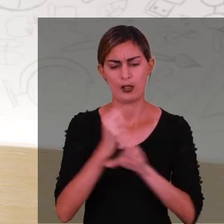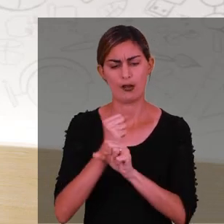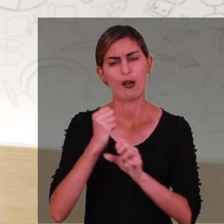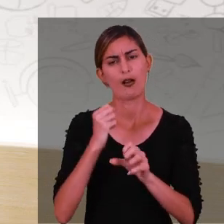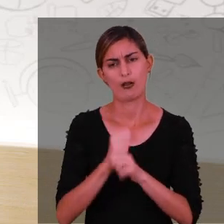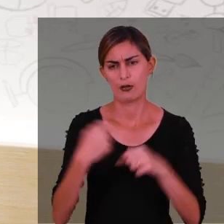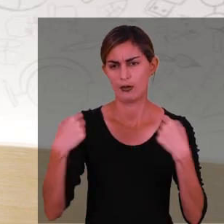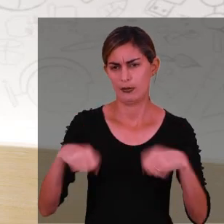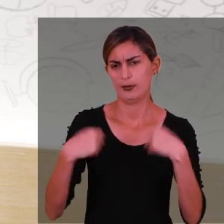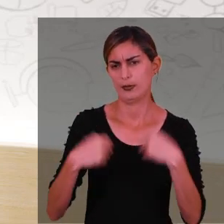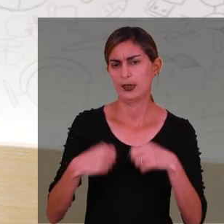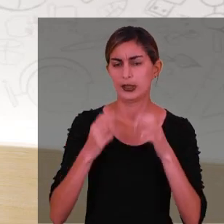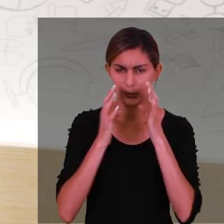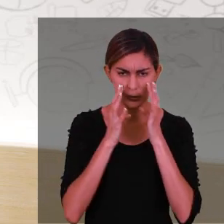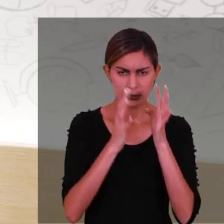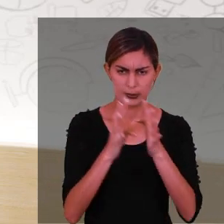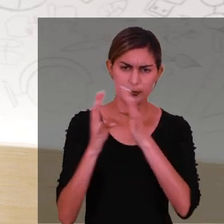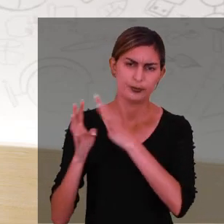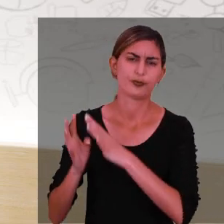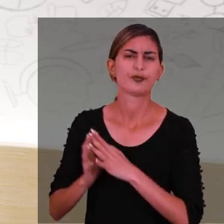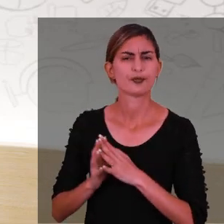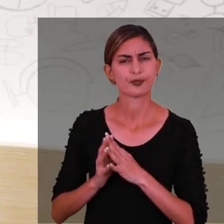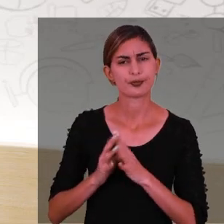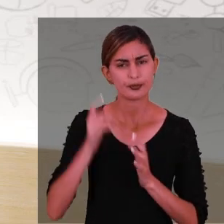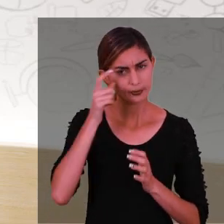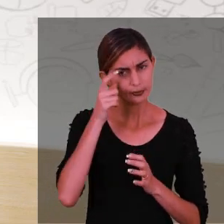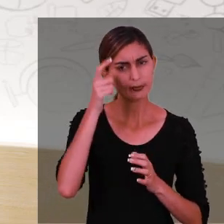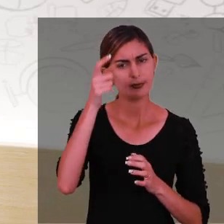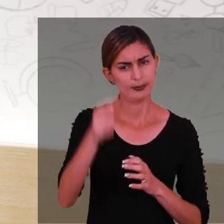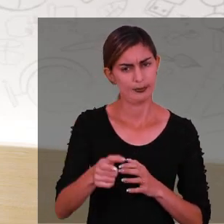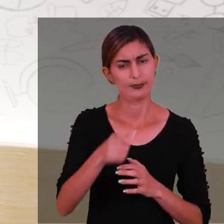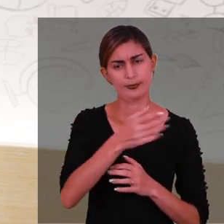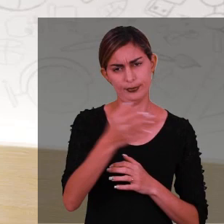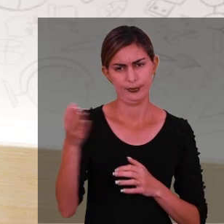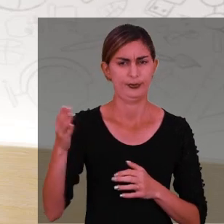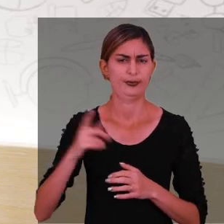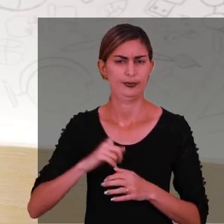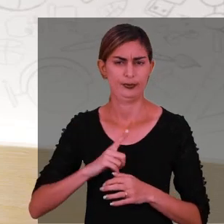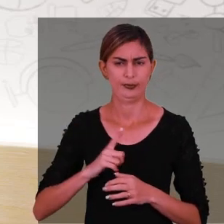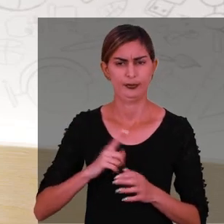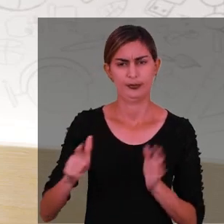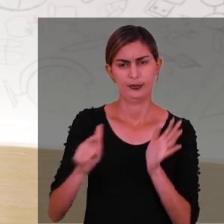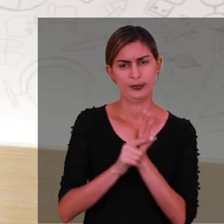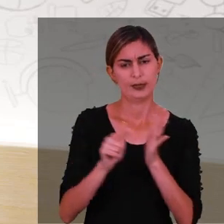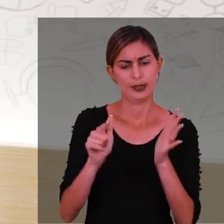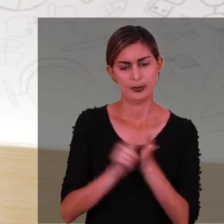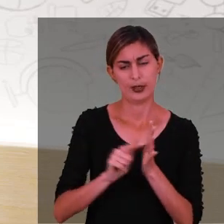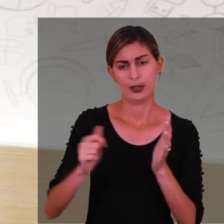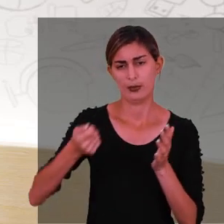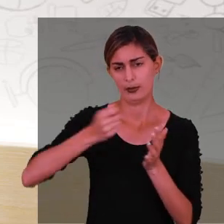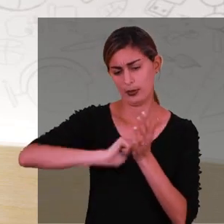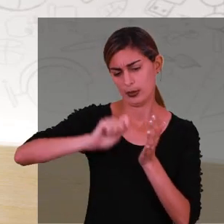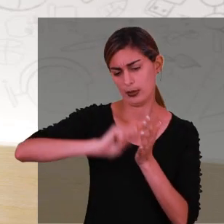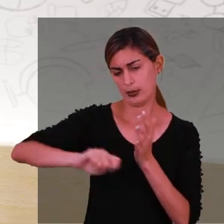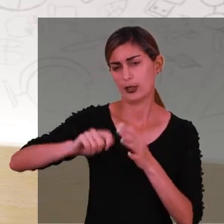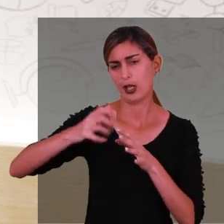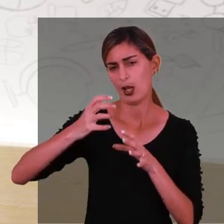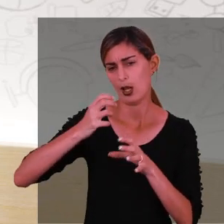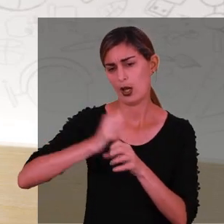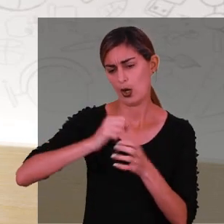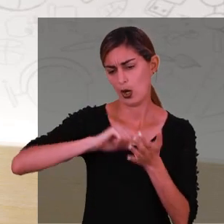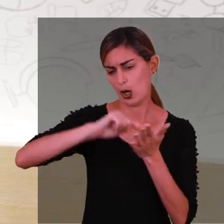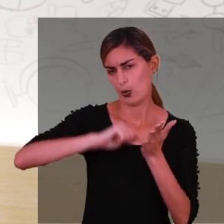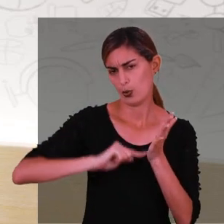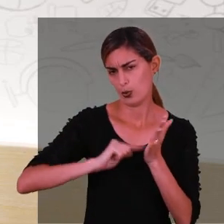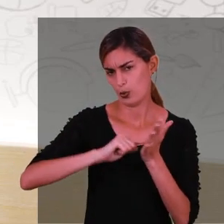é um cálculo que requer bastante atenção. É interessante que você tenha em mãos papel, caneta e